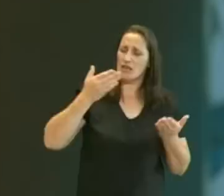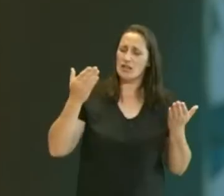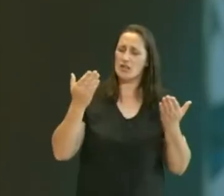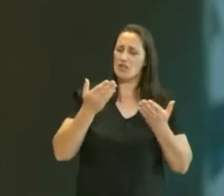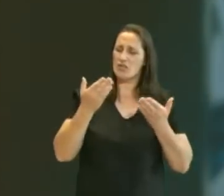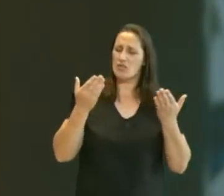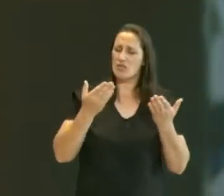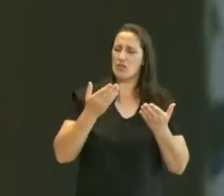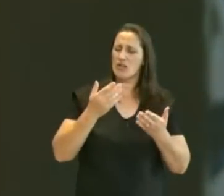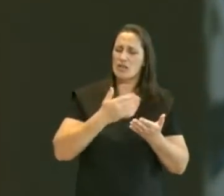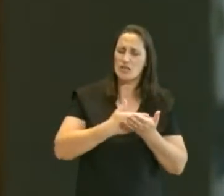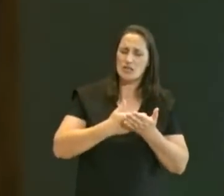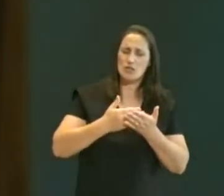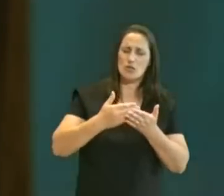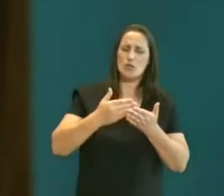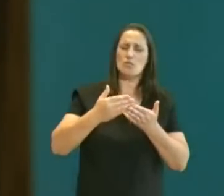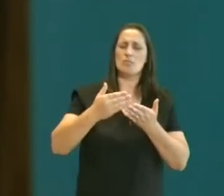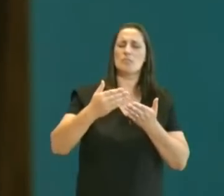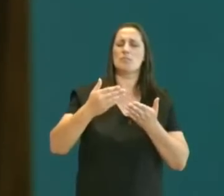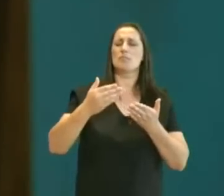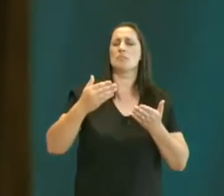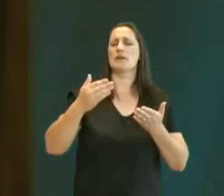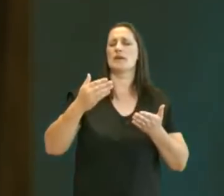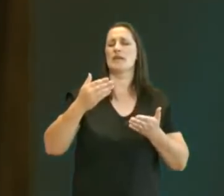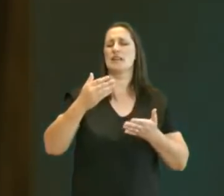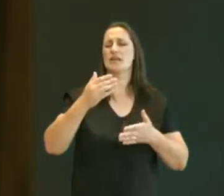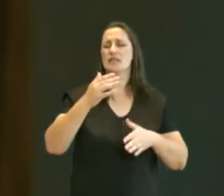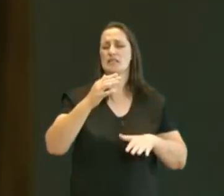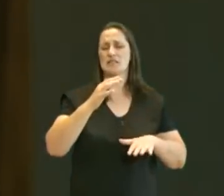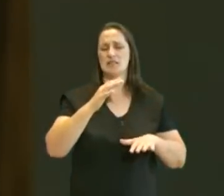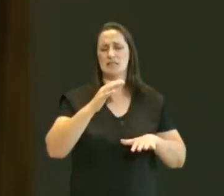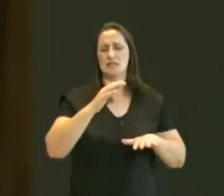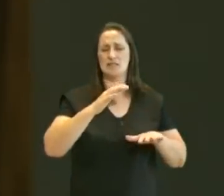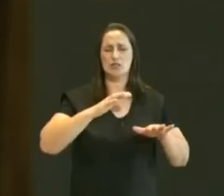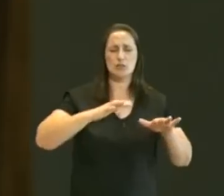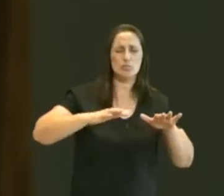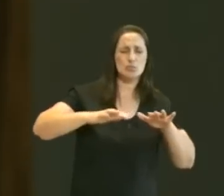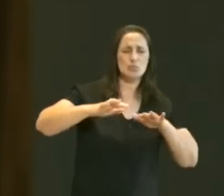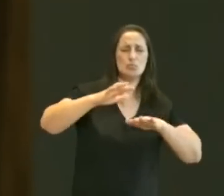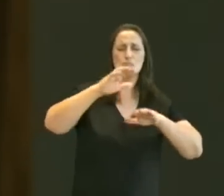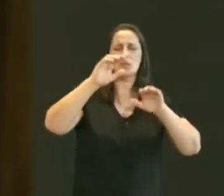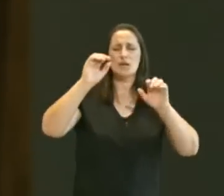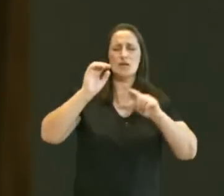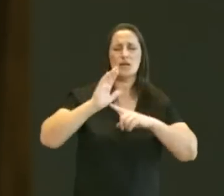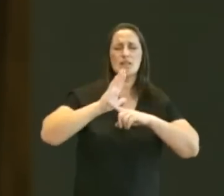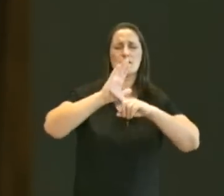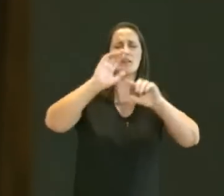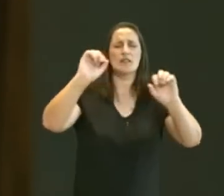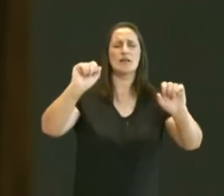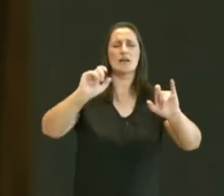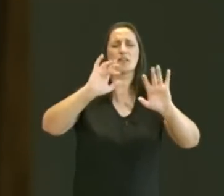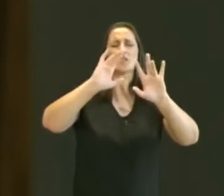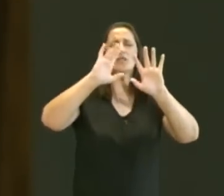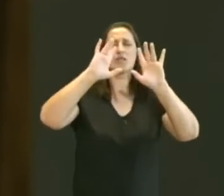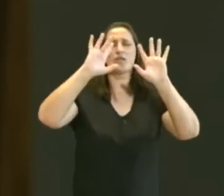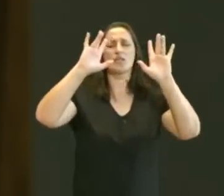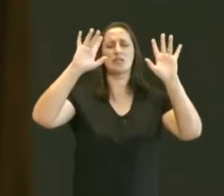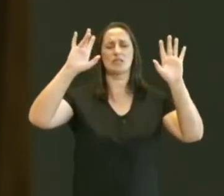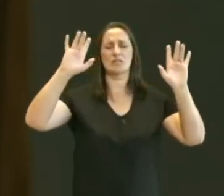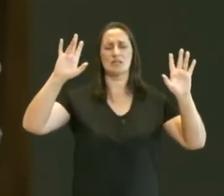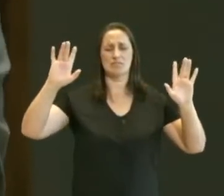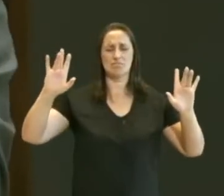a se movimentar no meio de tudo isso, e revela a tua glória, Senhor, revela a tua glória, Senhor, revela a tua